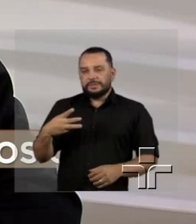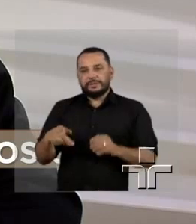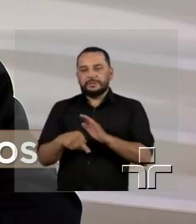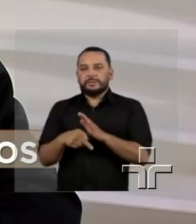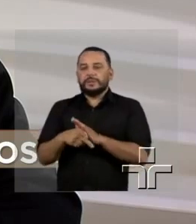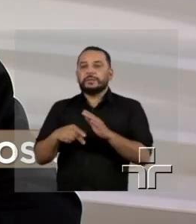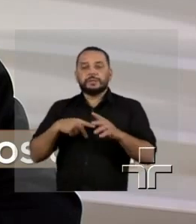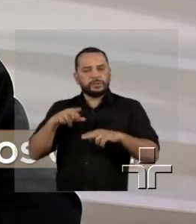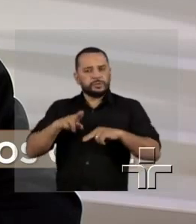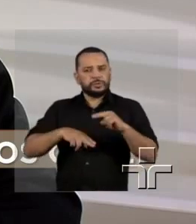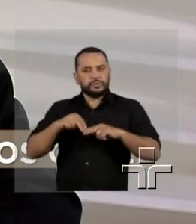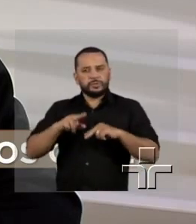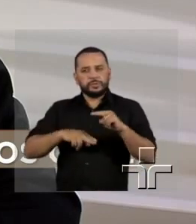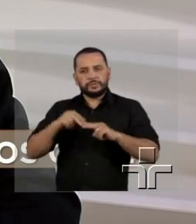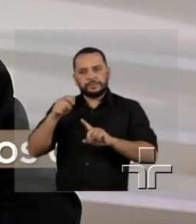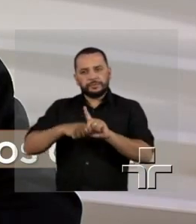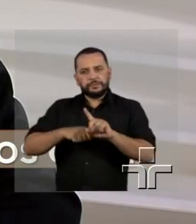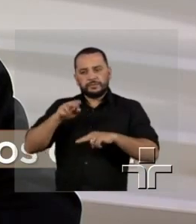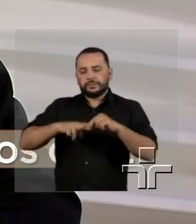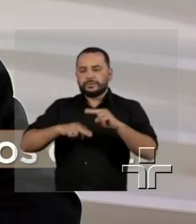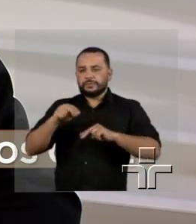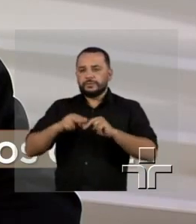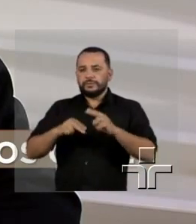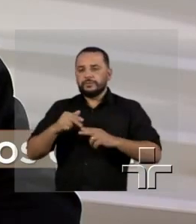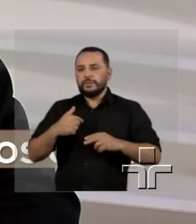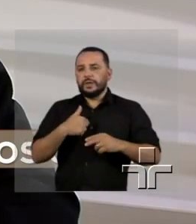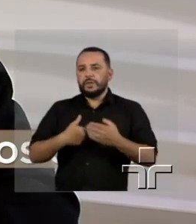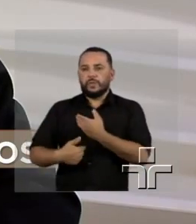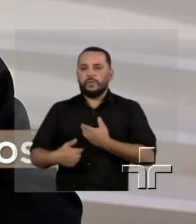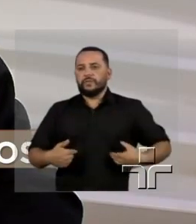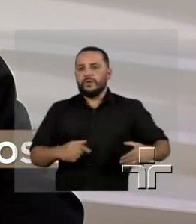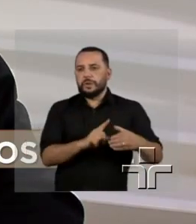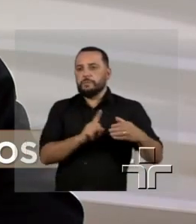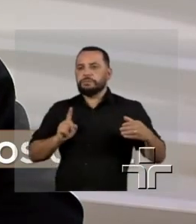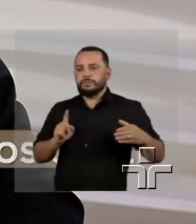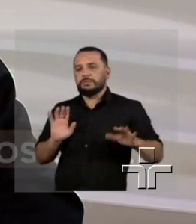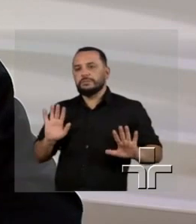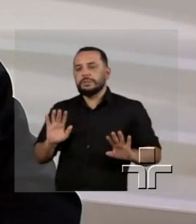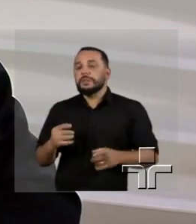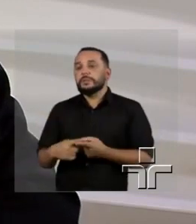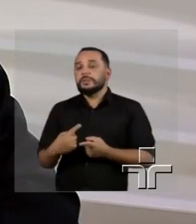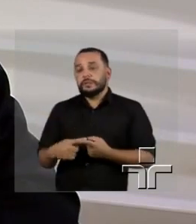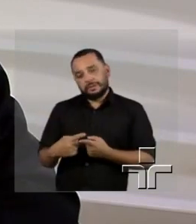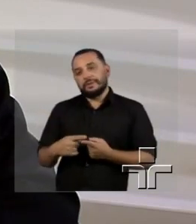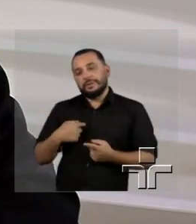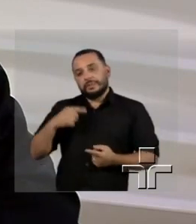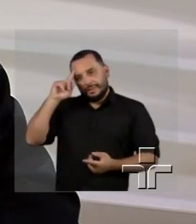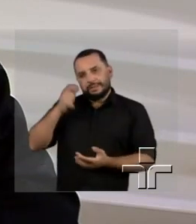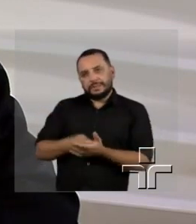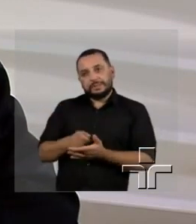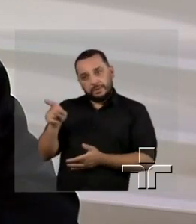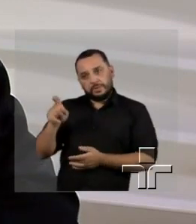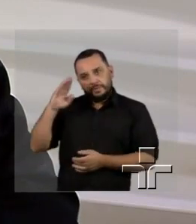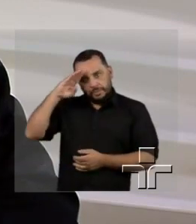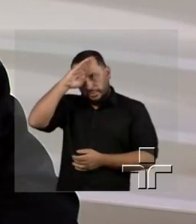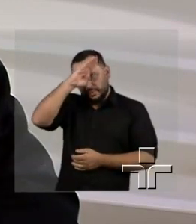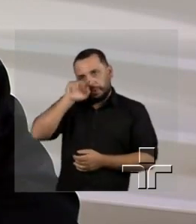repórter especial do jornal O Estado de São Paulo, Daniel Bramati, editor do Estadão Dados e do